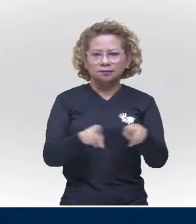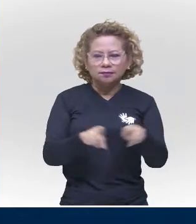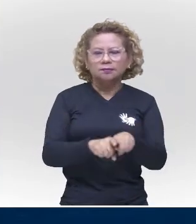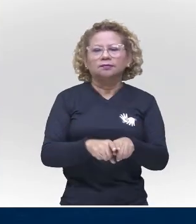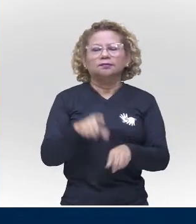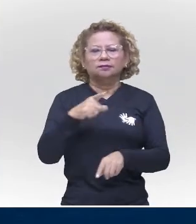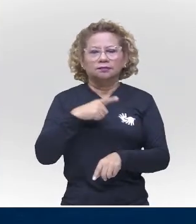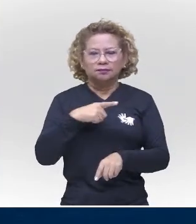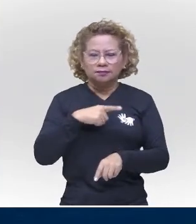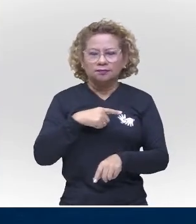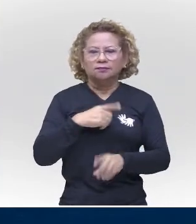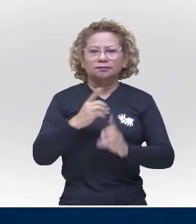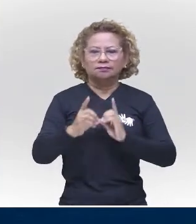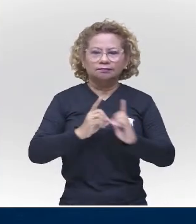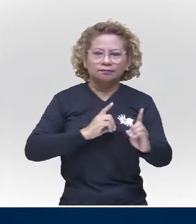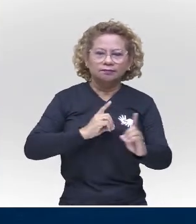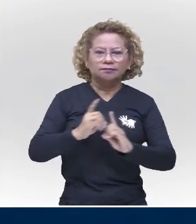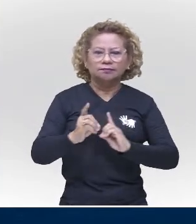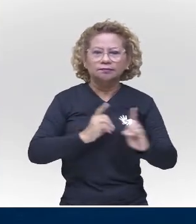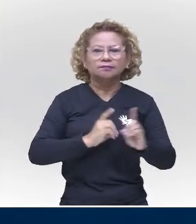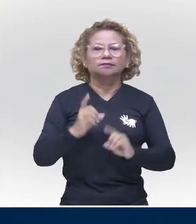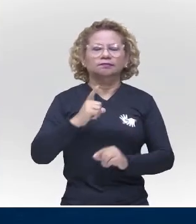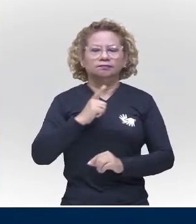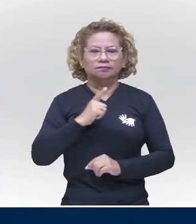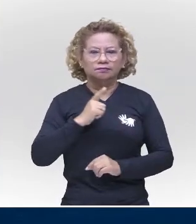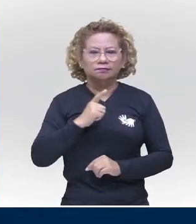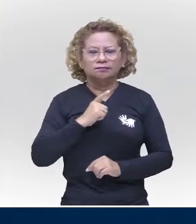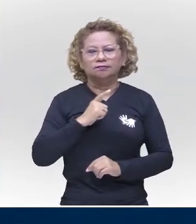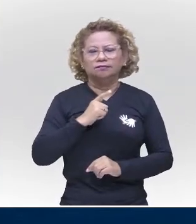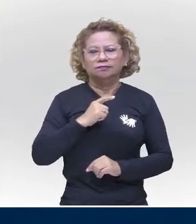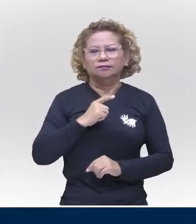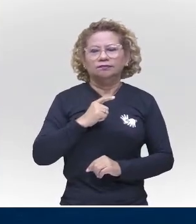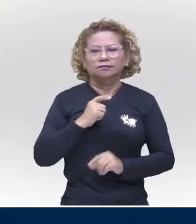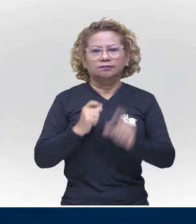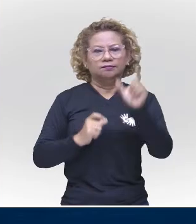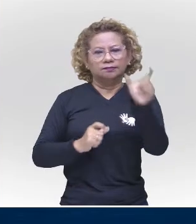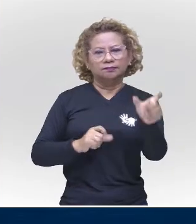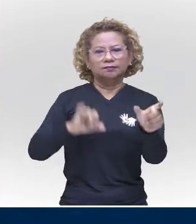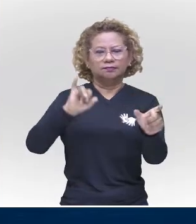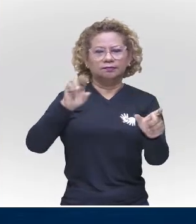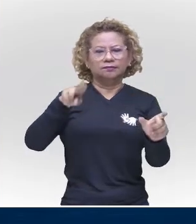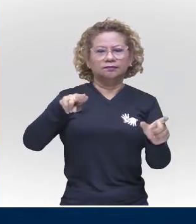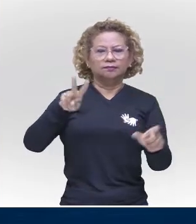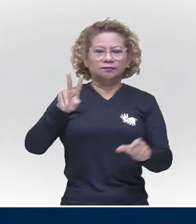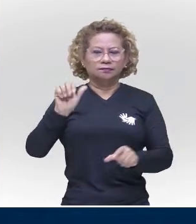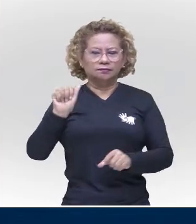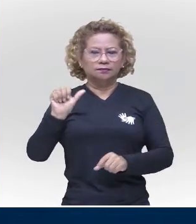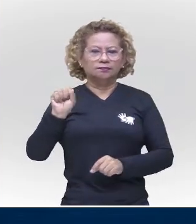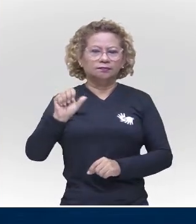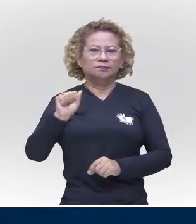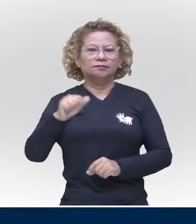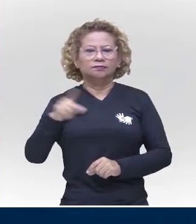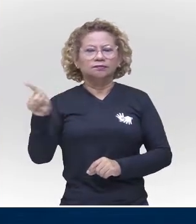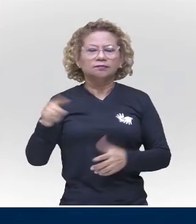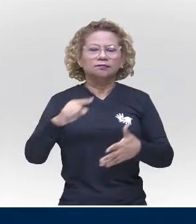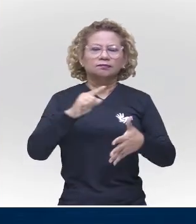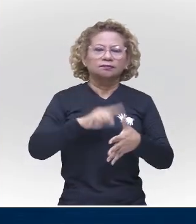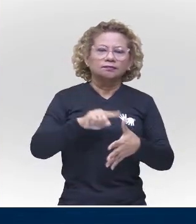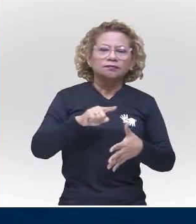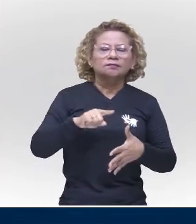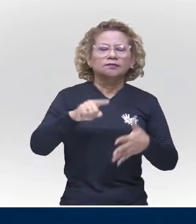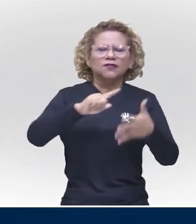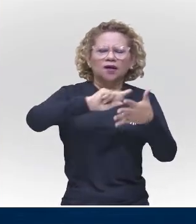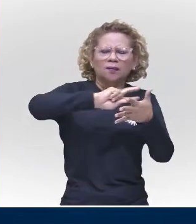o objetivo, como invasão, rebater, de marca, de precisão, tá certo?